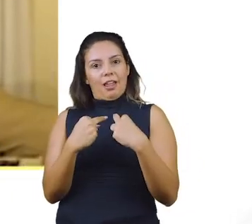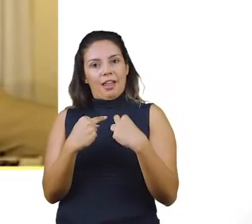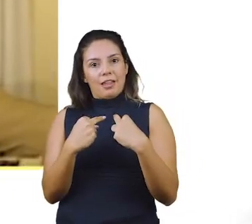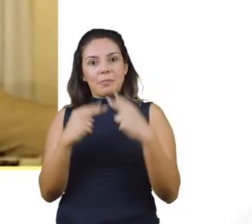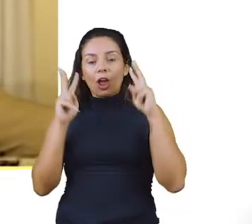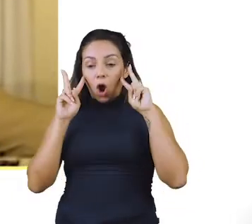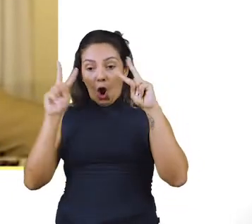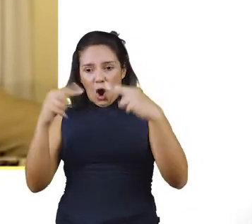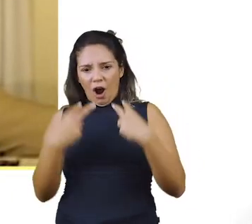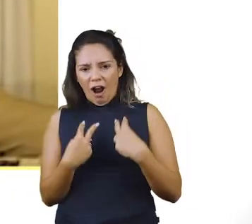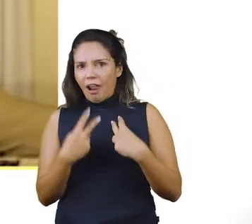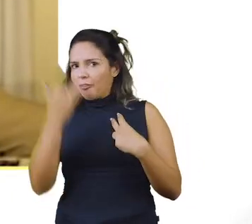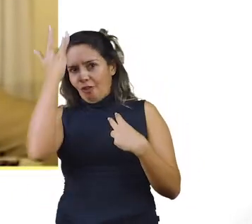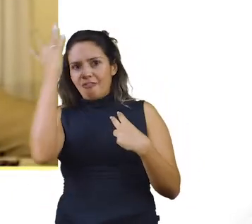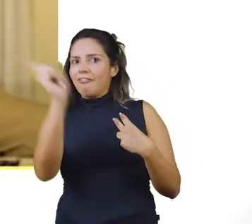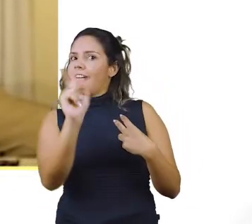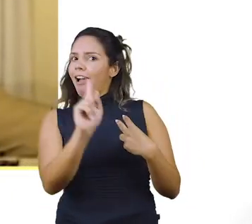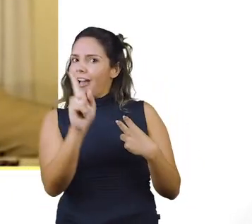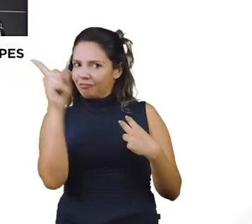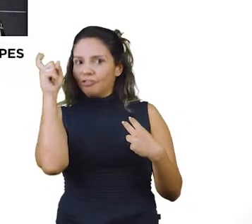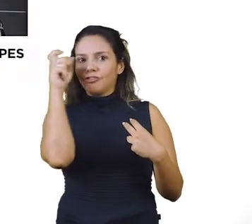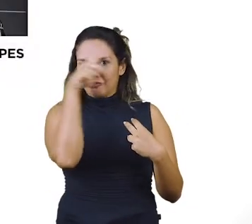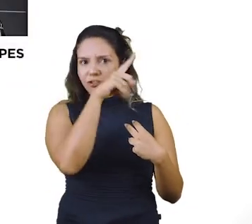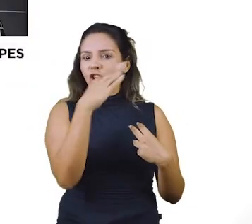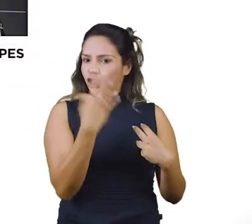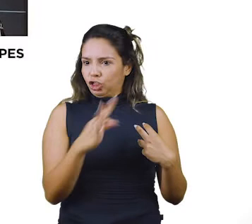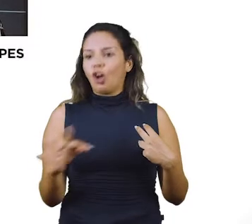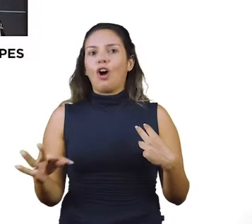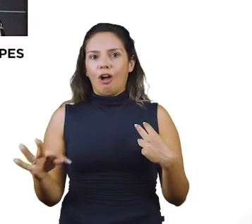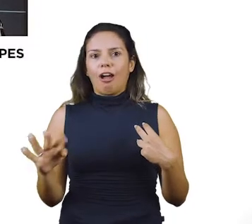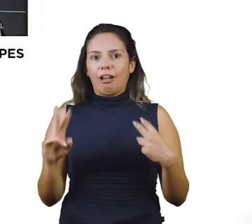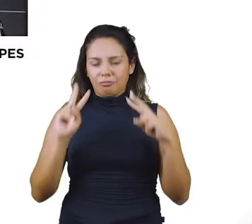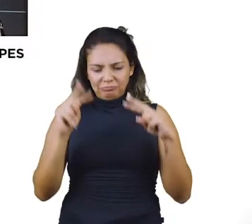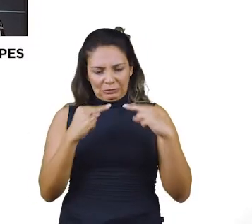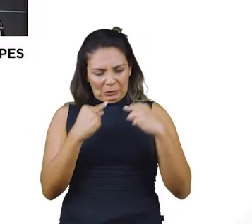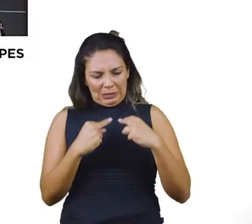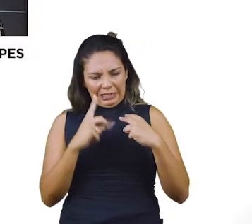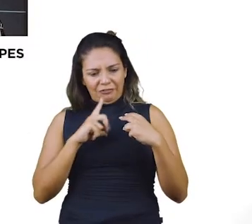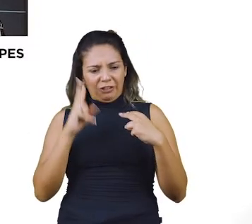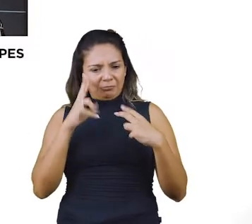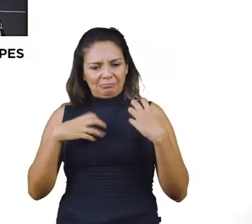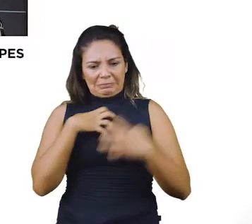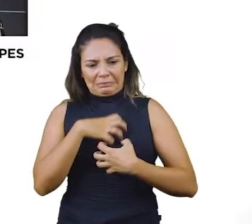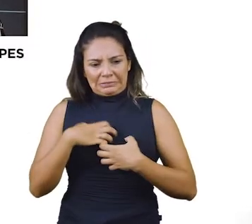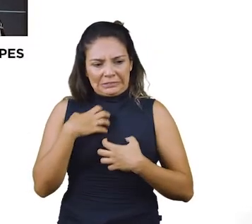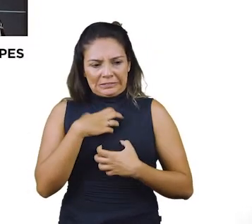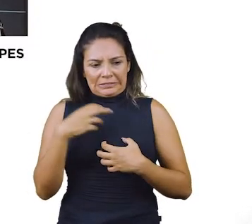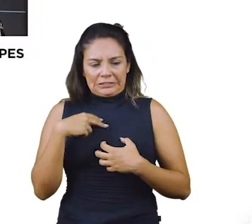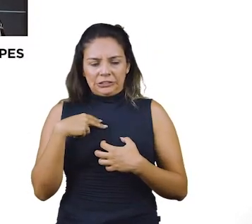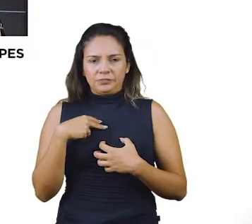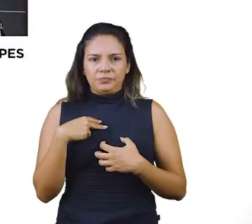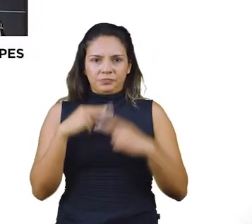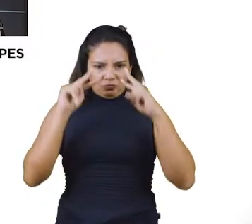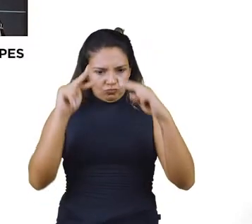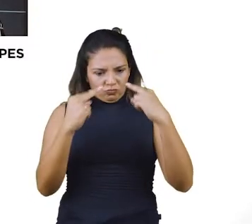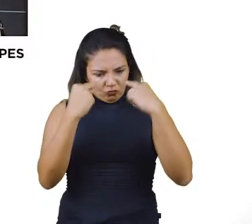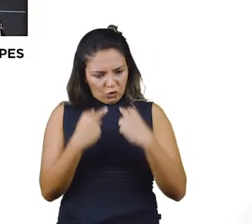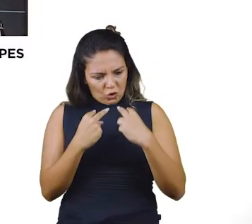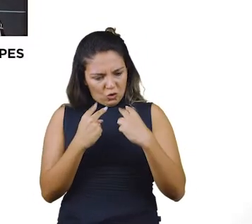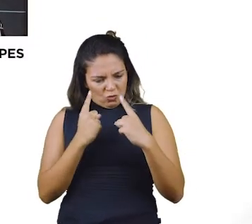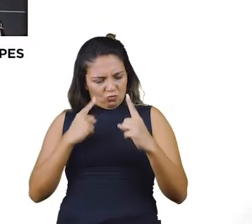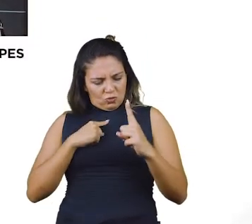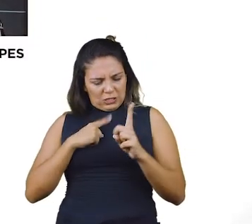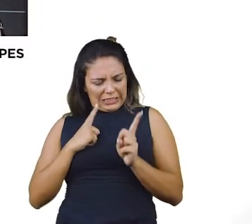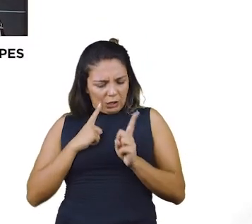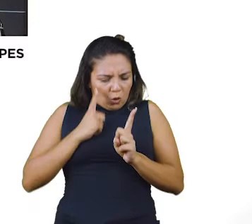né? É doído olhar para a gente, não é fácil, não é fácil olhar para a gente, não. Às vezes é doído a gente se encontrar,